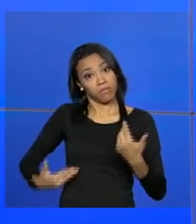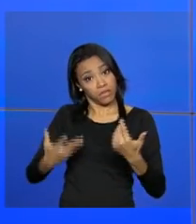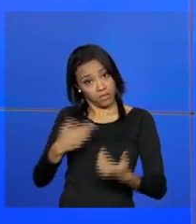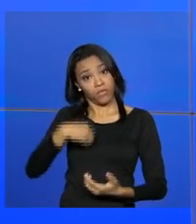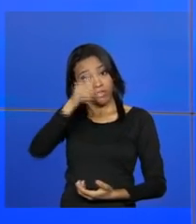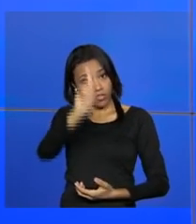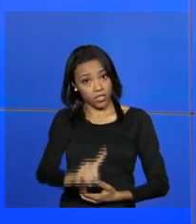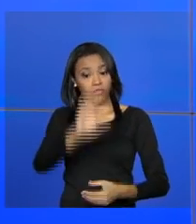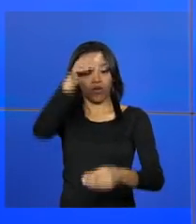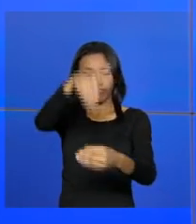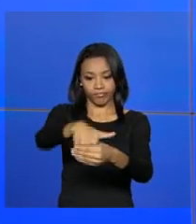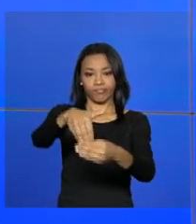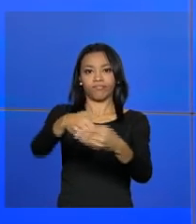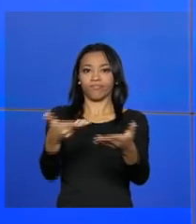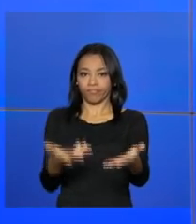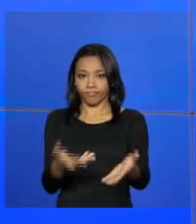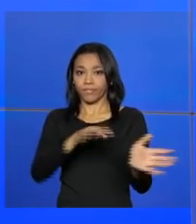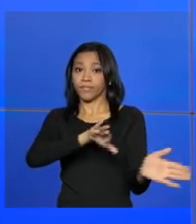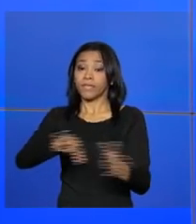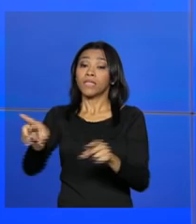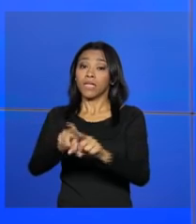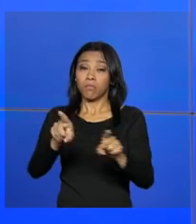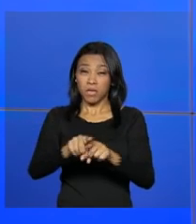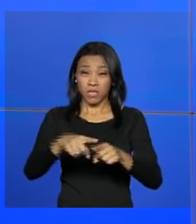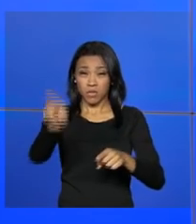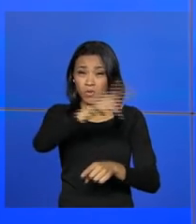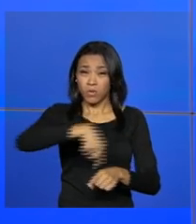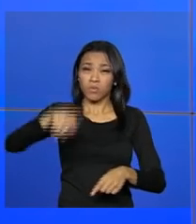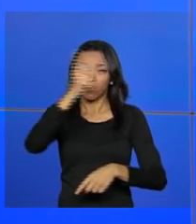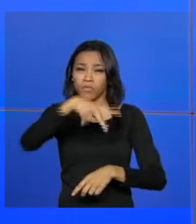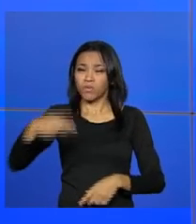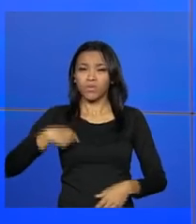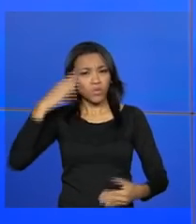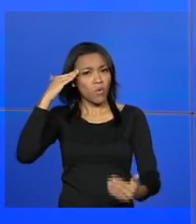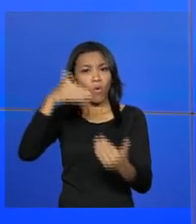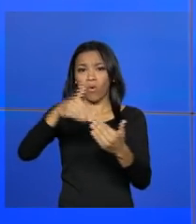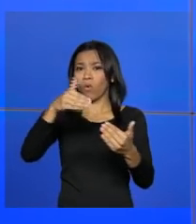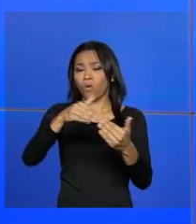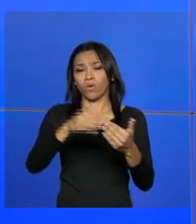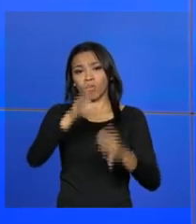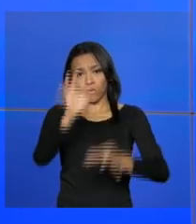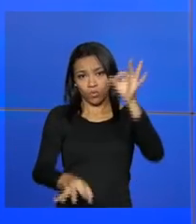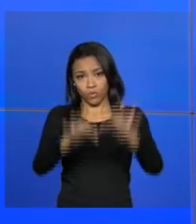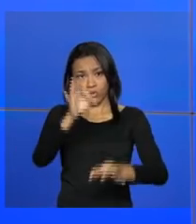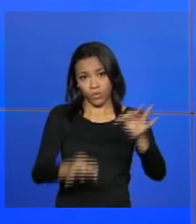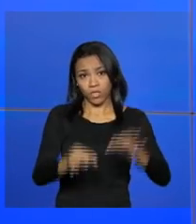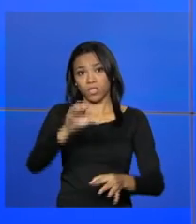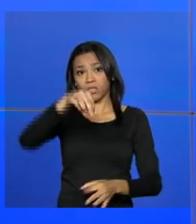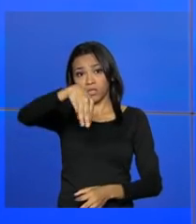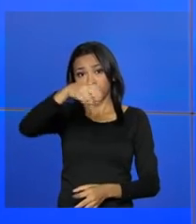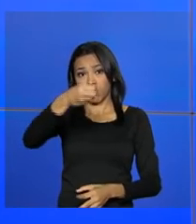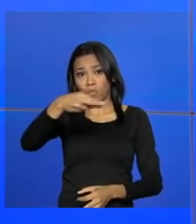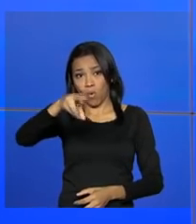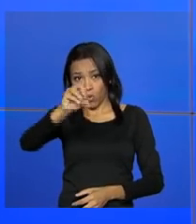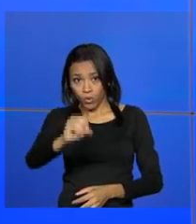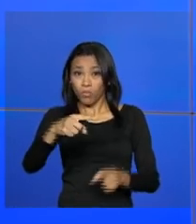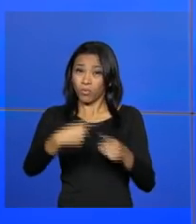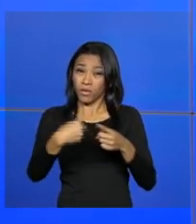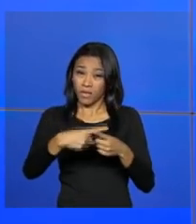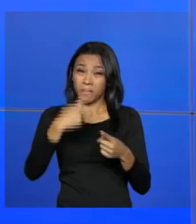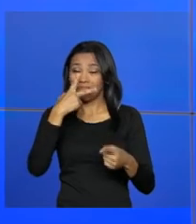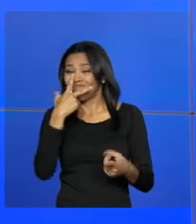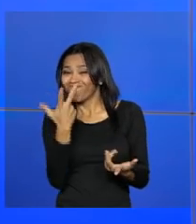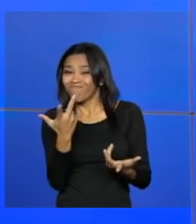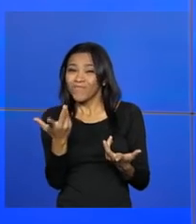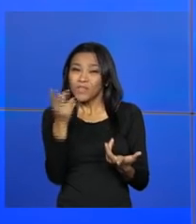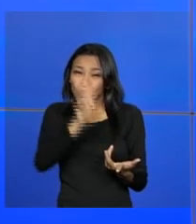professores também criticam a atuação do juiz Sérgio Moro, que, segundo o documento, tem maculado a operação Lava Jato pelo